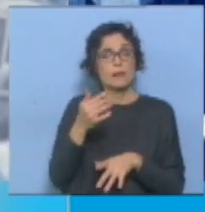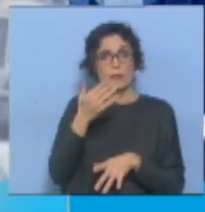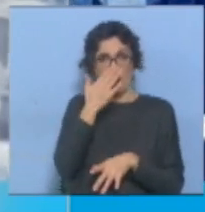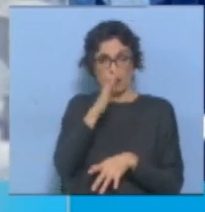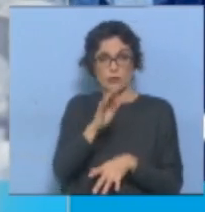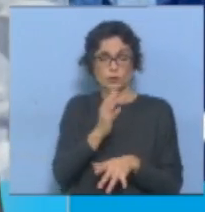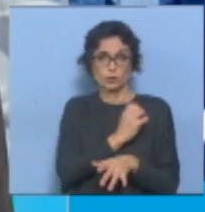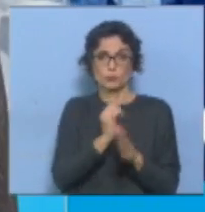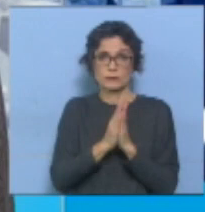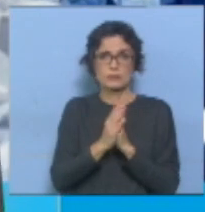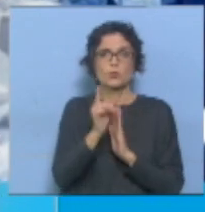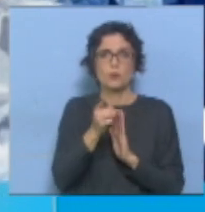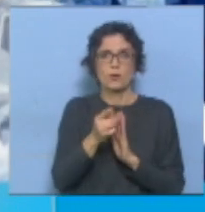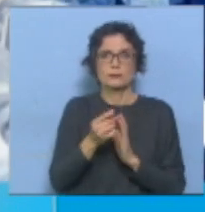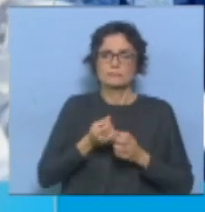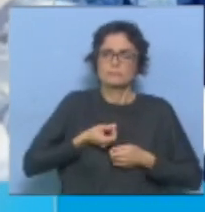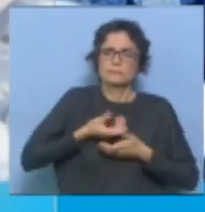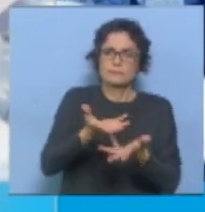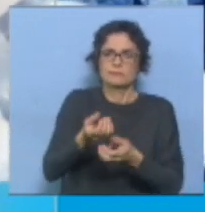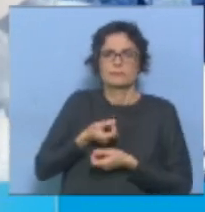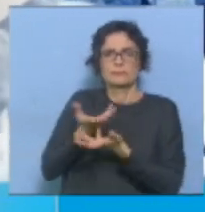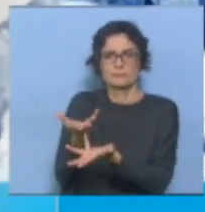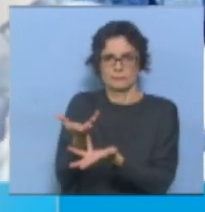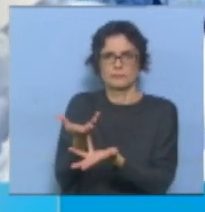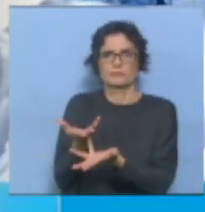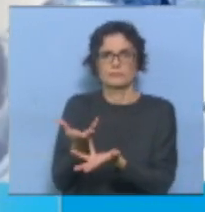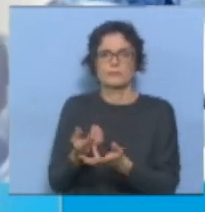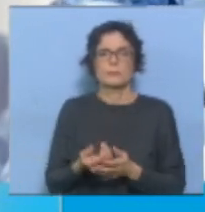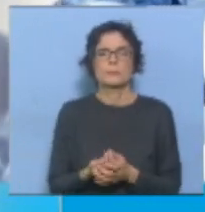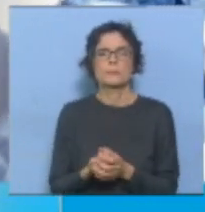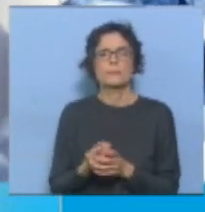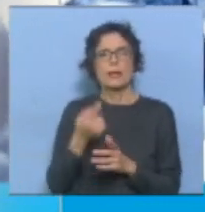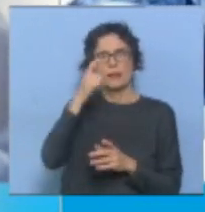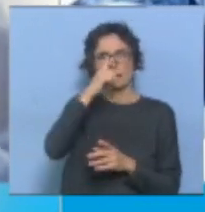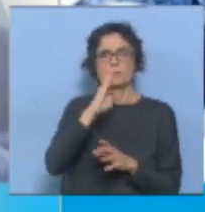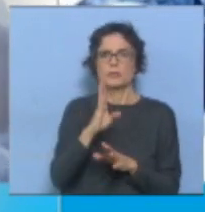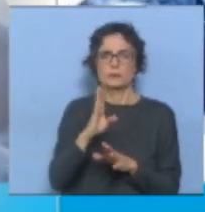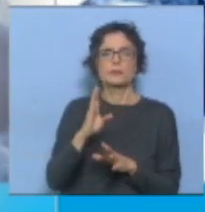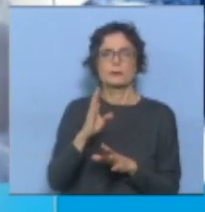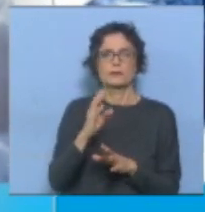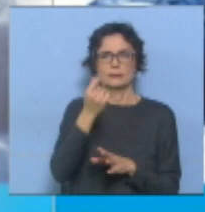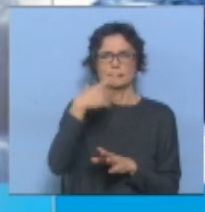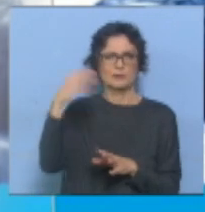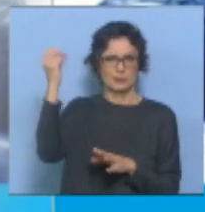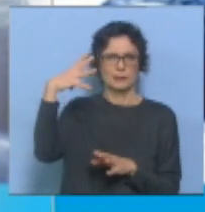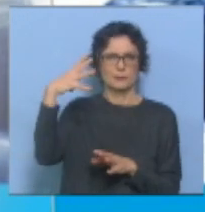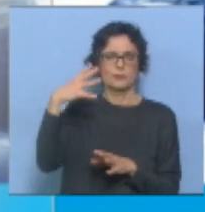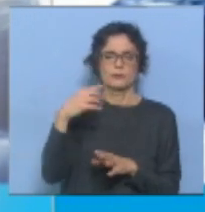servir. E já agora, a propósito desta história da luz, eu lembrei-me de que hoje, na linguagem